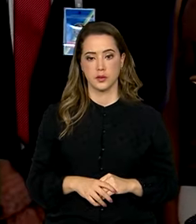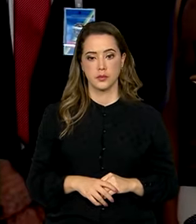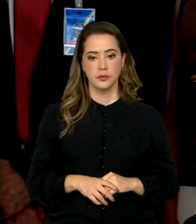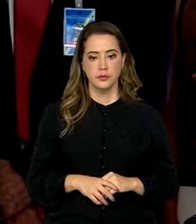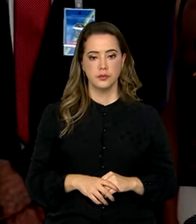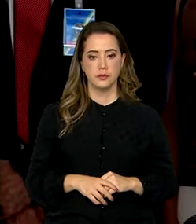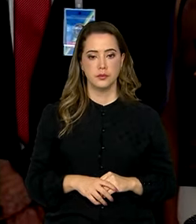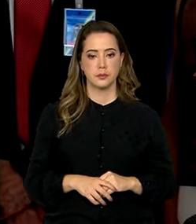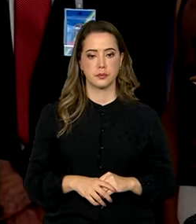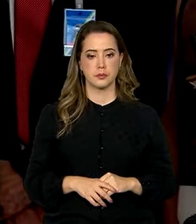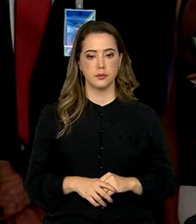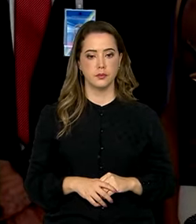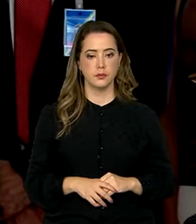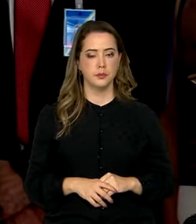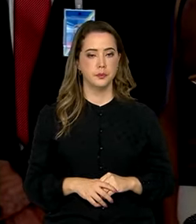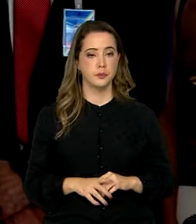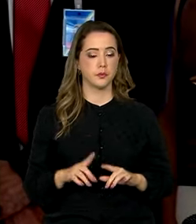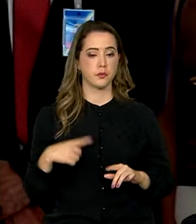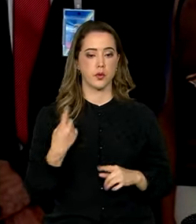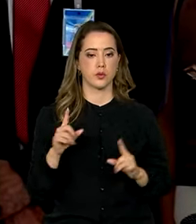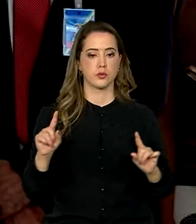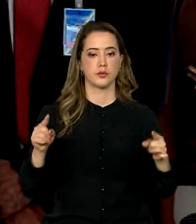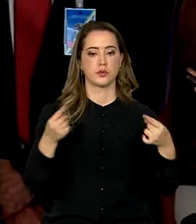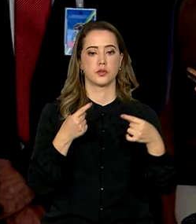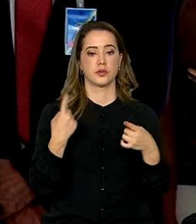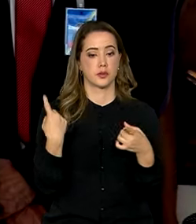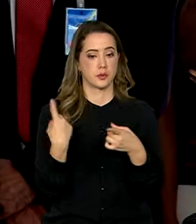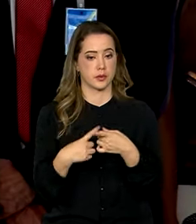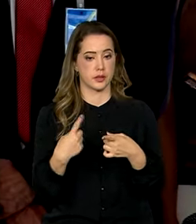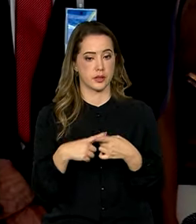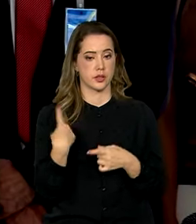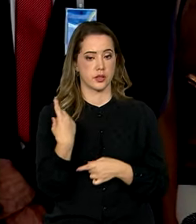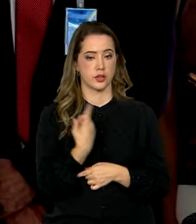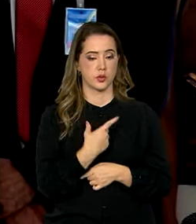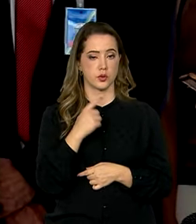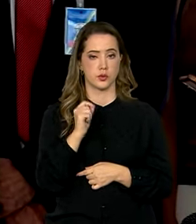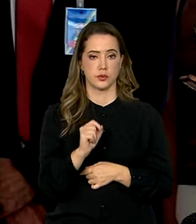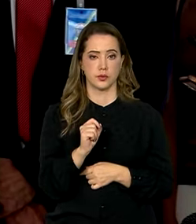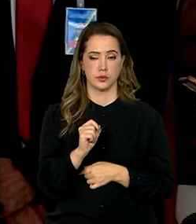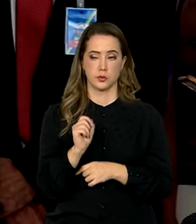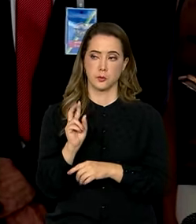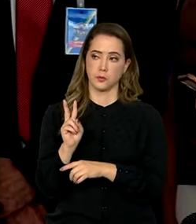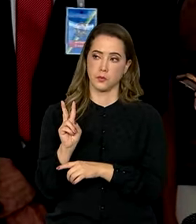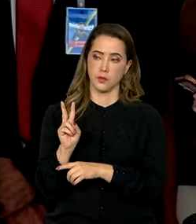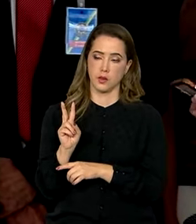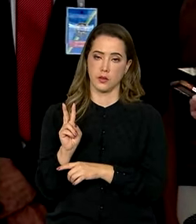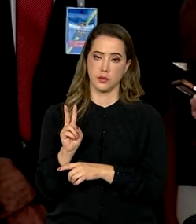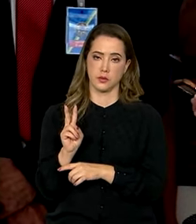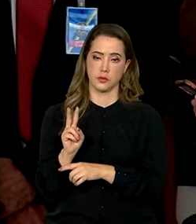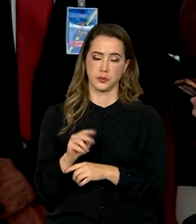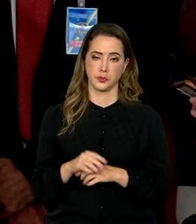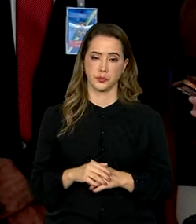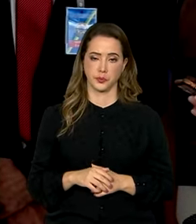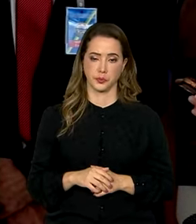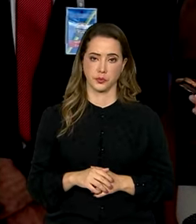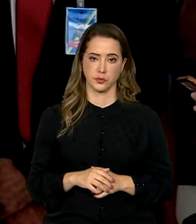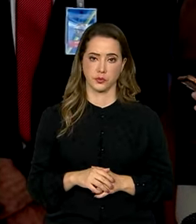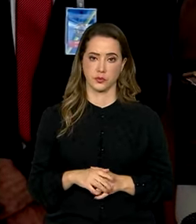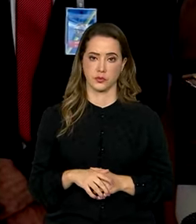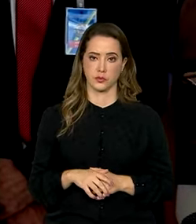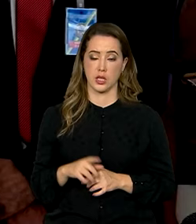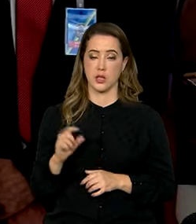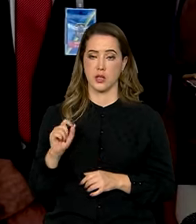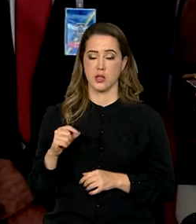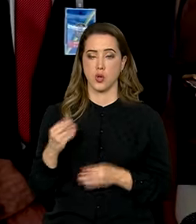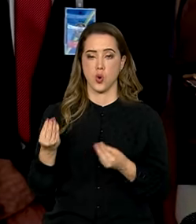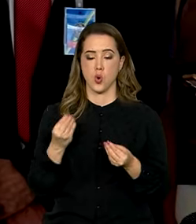grande desafio é de como a gente faz para que a proteção da nossa biodiversidade, a